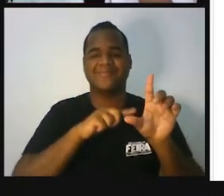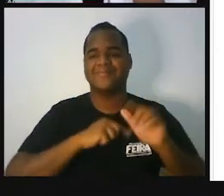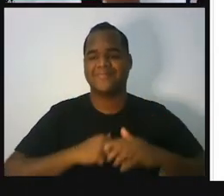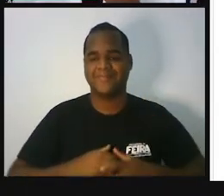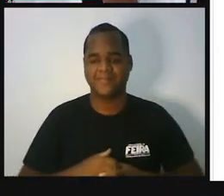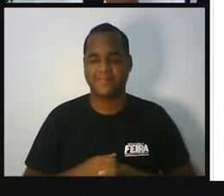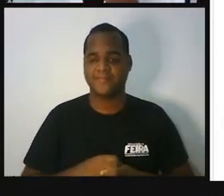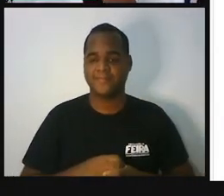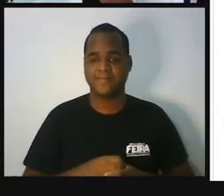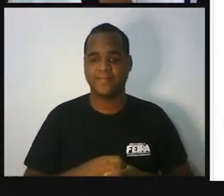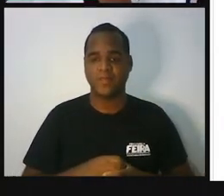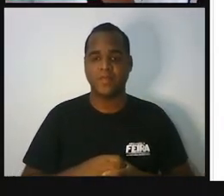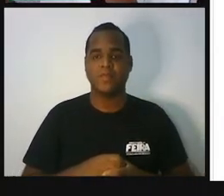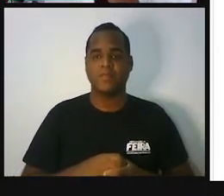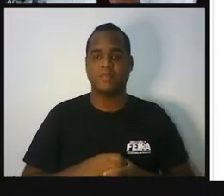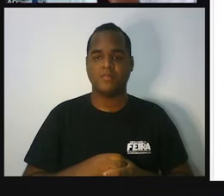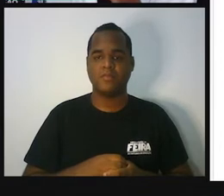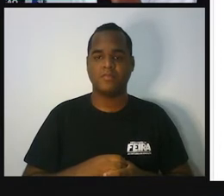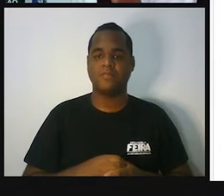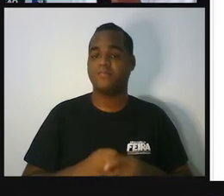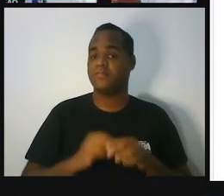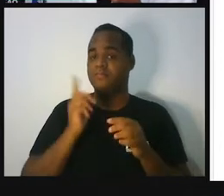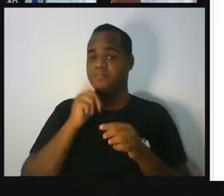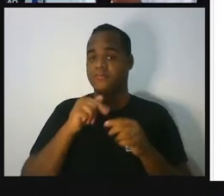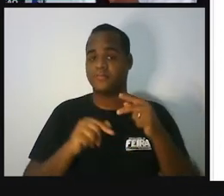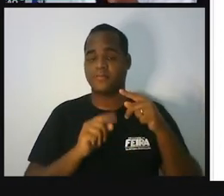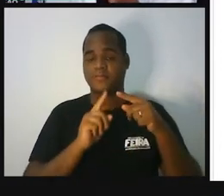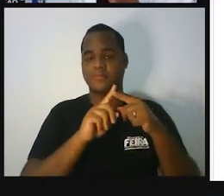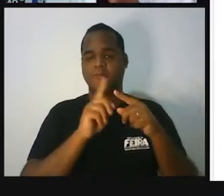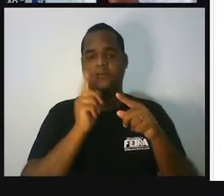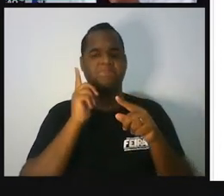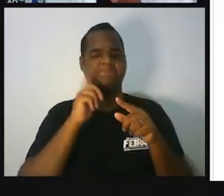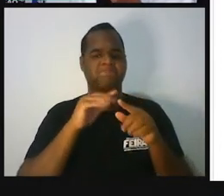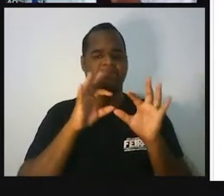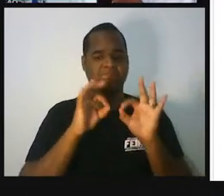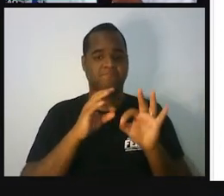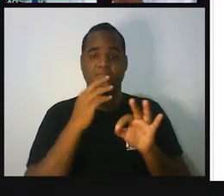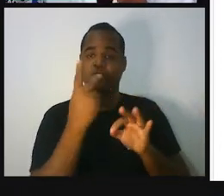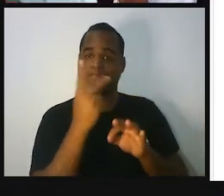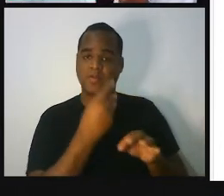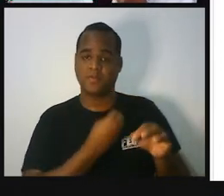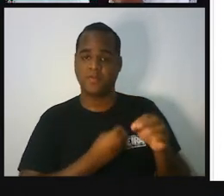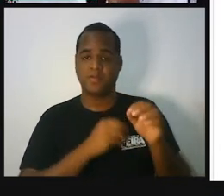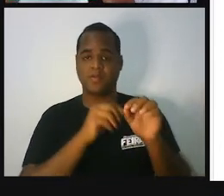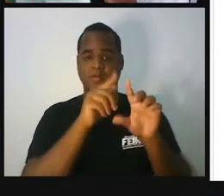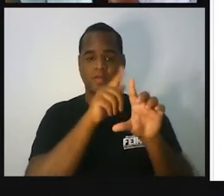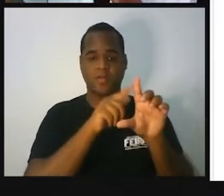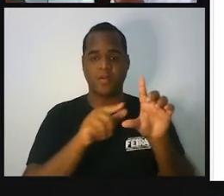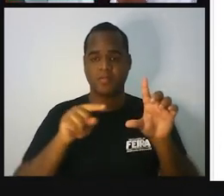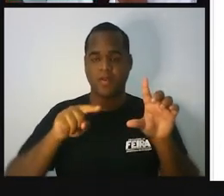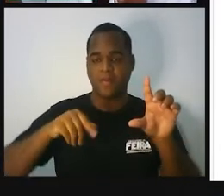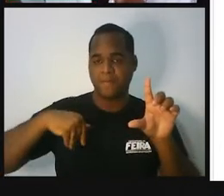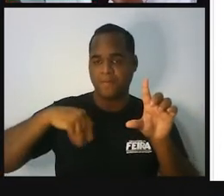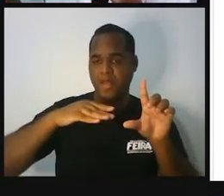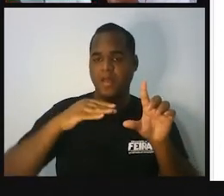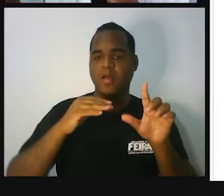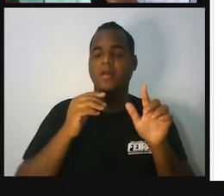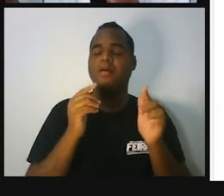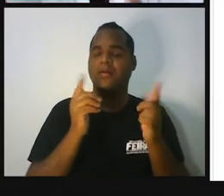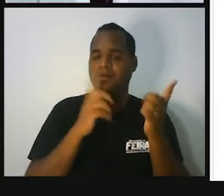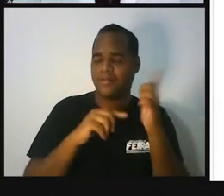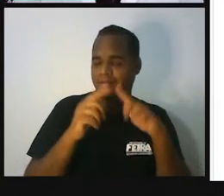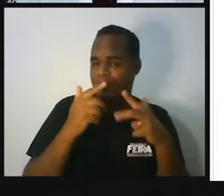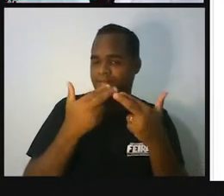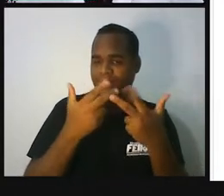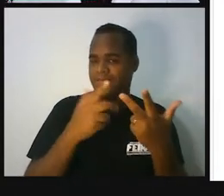porque o poste vertical com poste horizontal forma essa abertura e dentro dessa